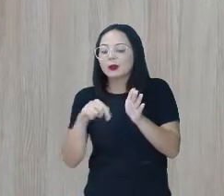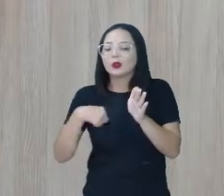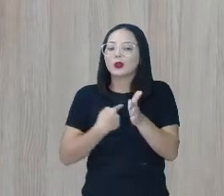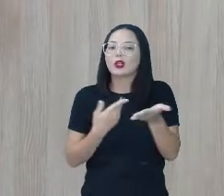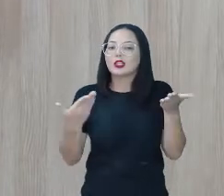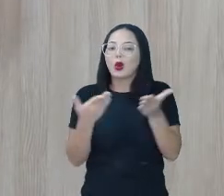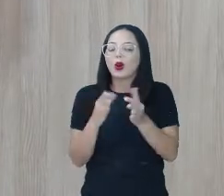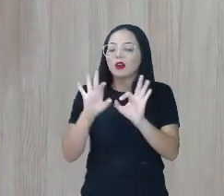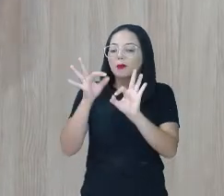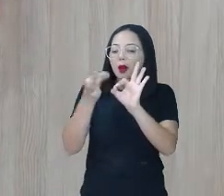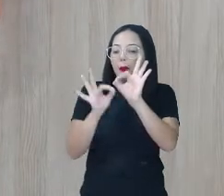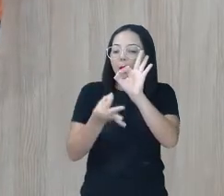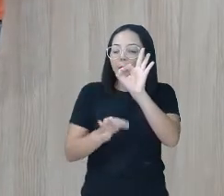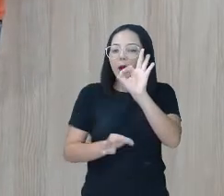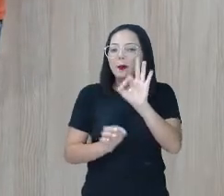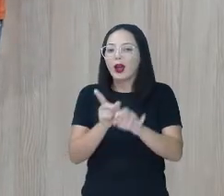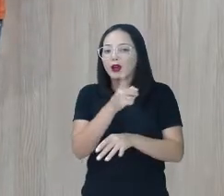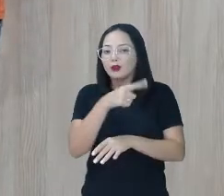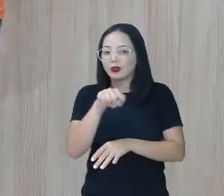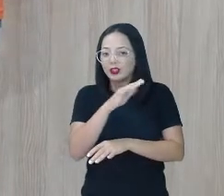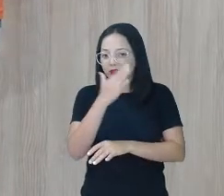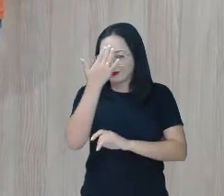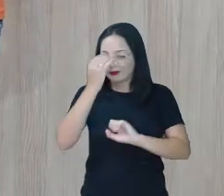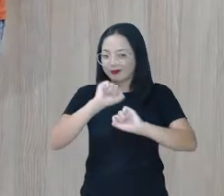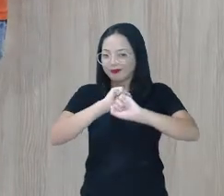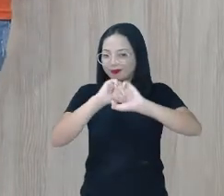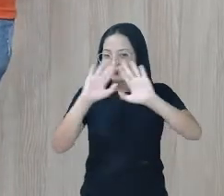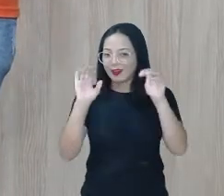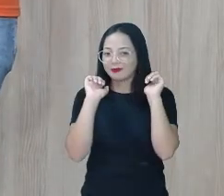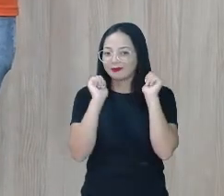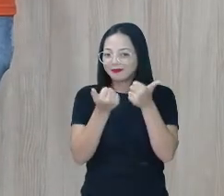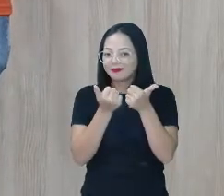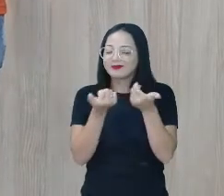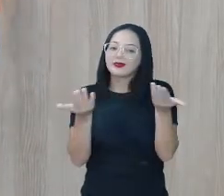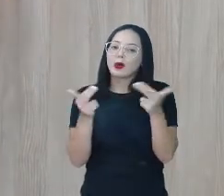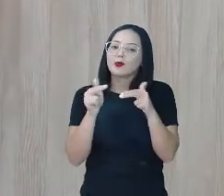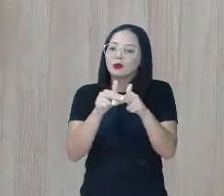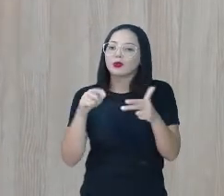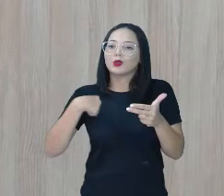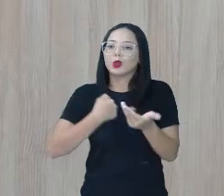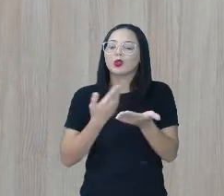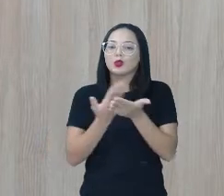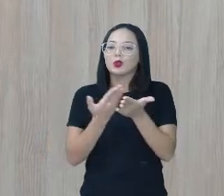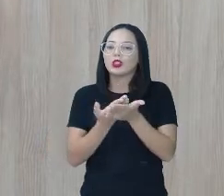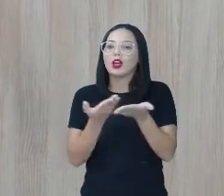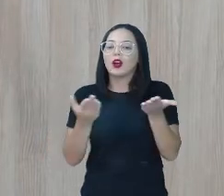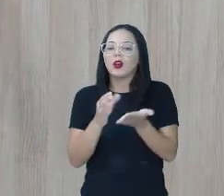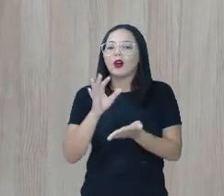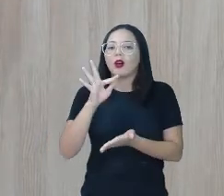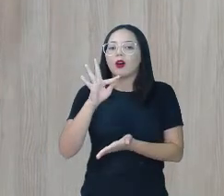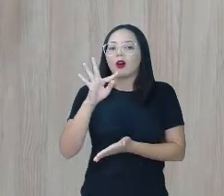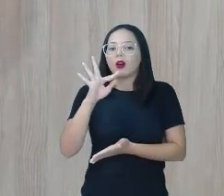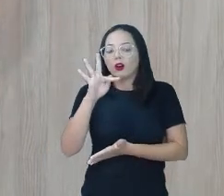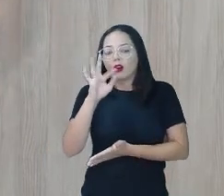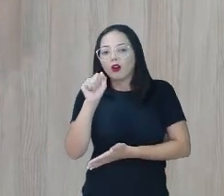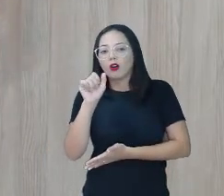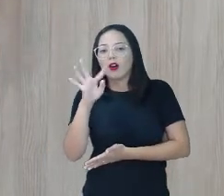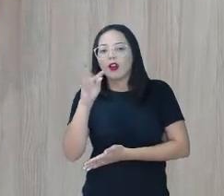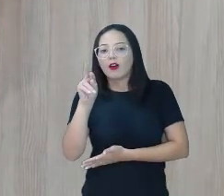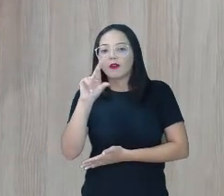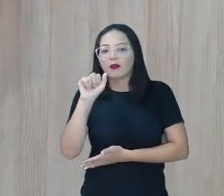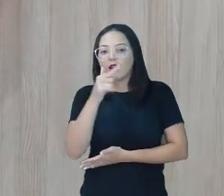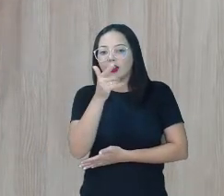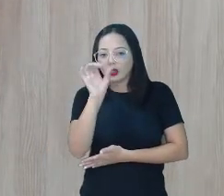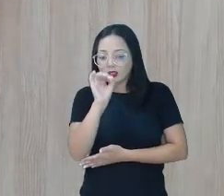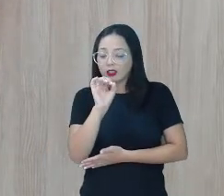estar destrinchando tudinho aí para você, tá bom? Então, a gente vai estudar a ideia de fatoração e de produtos notáveis,